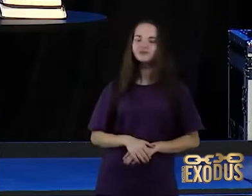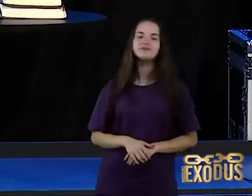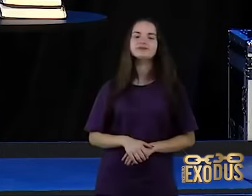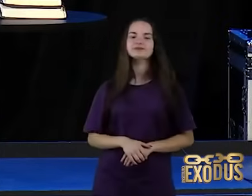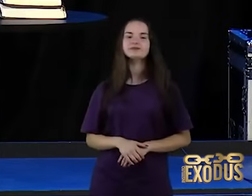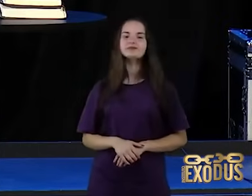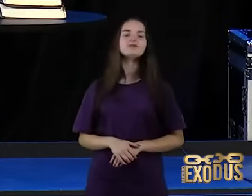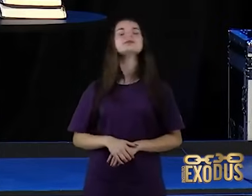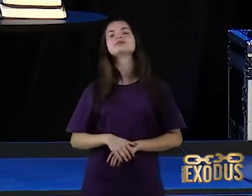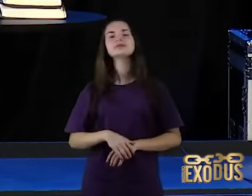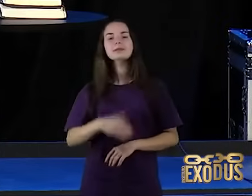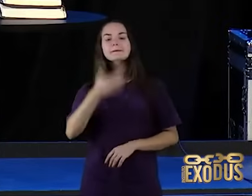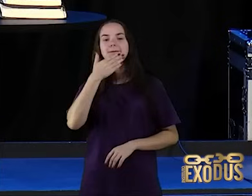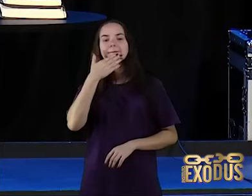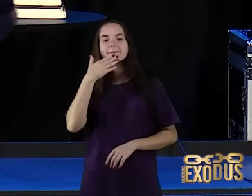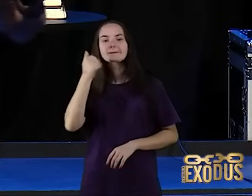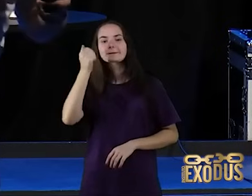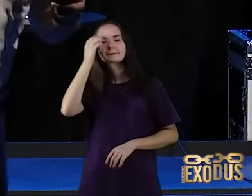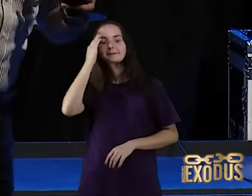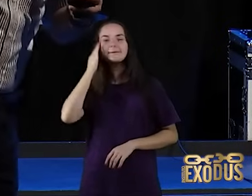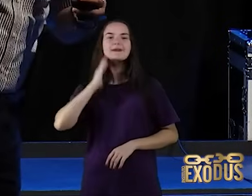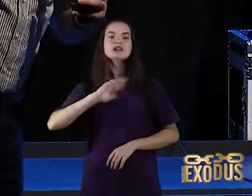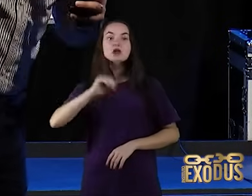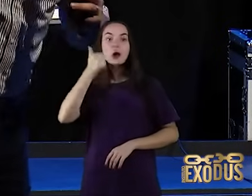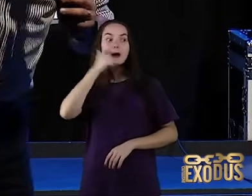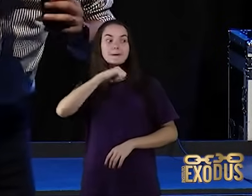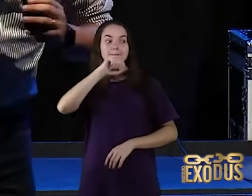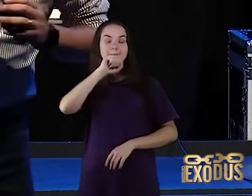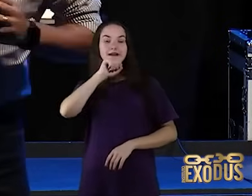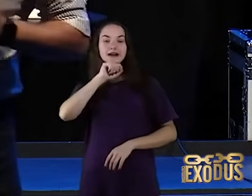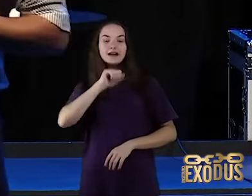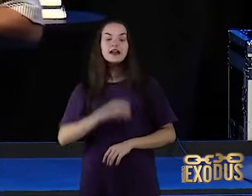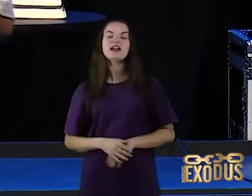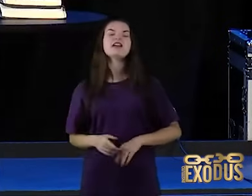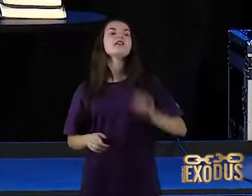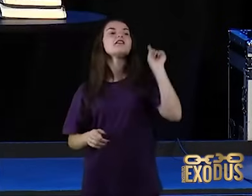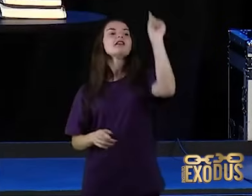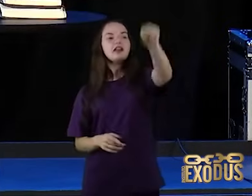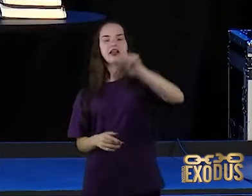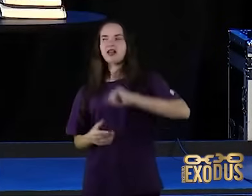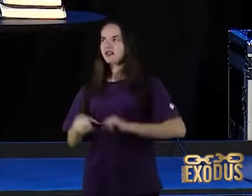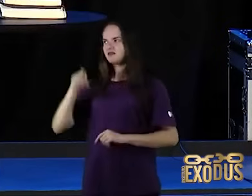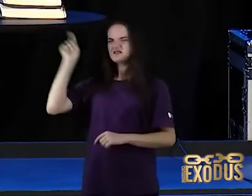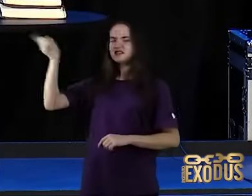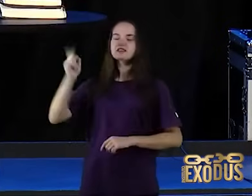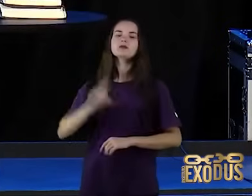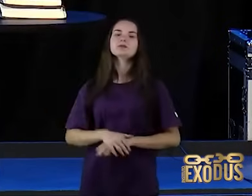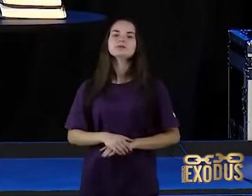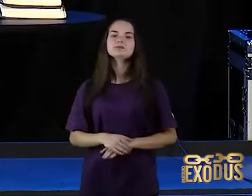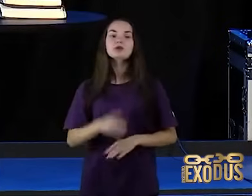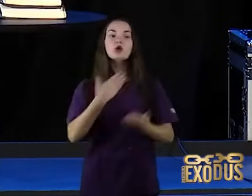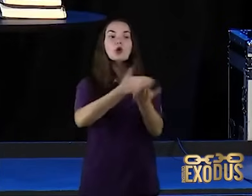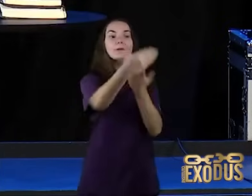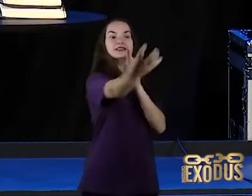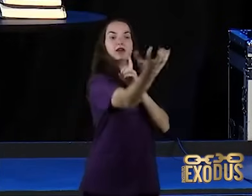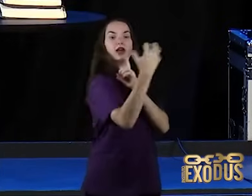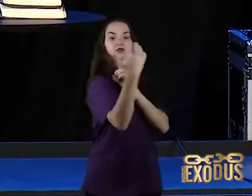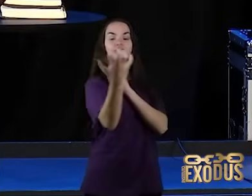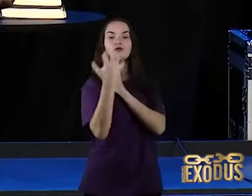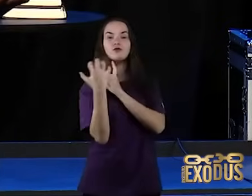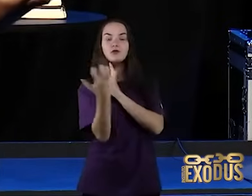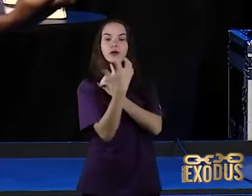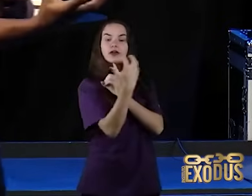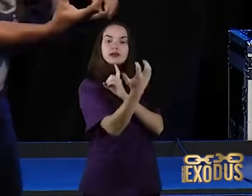moça que é a mãe da youtuber eles começam a ter influências eles começam